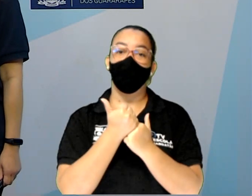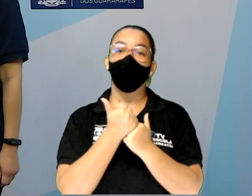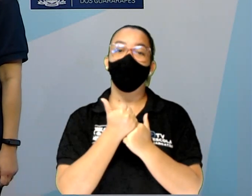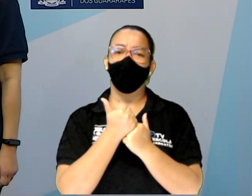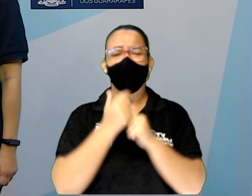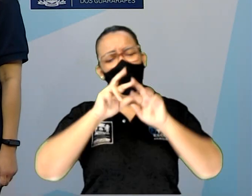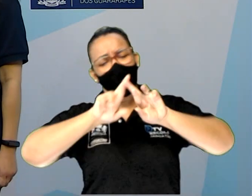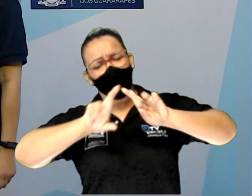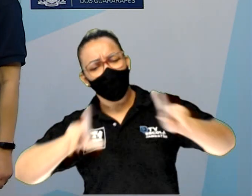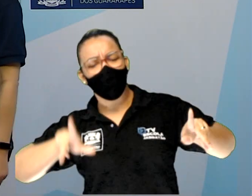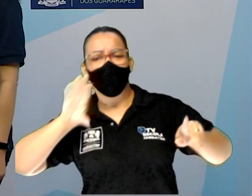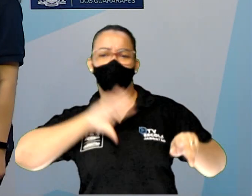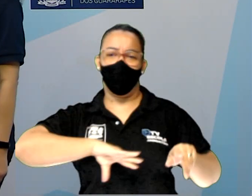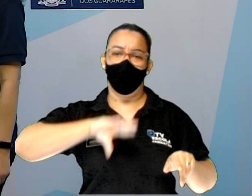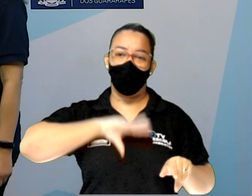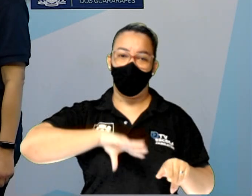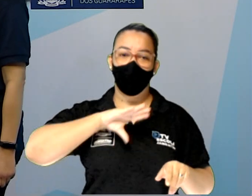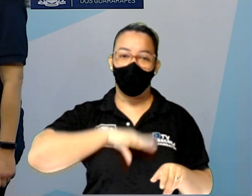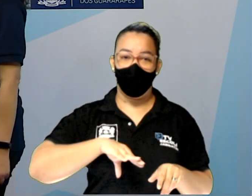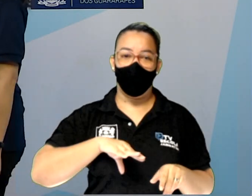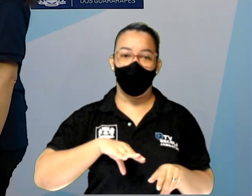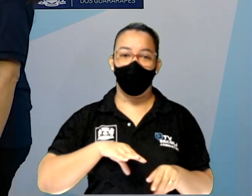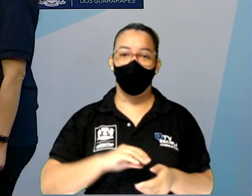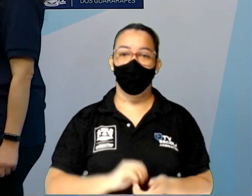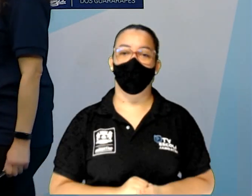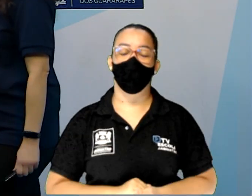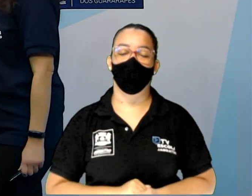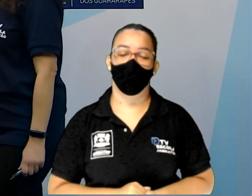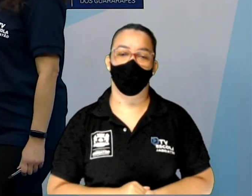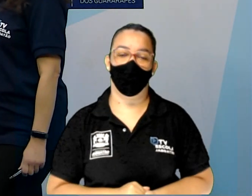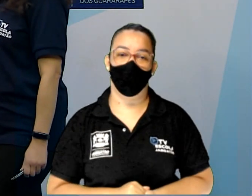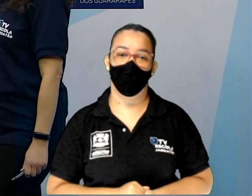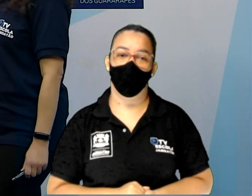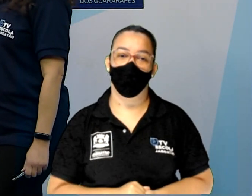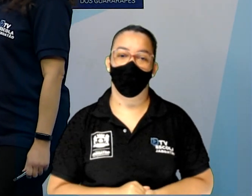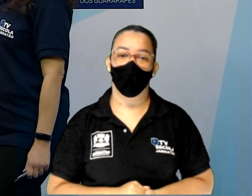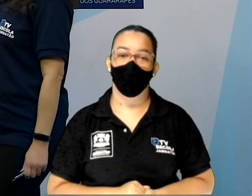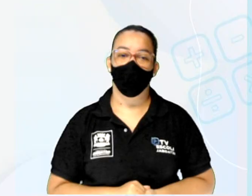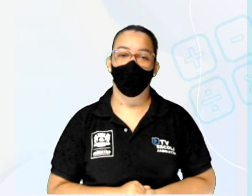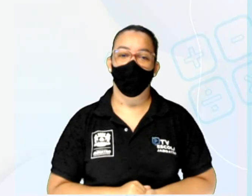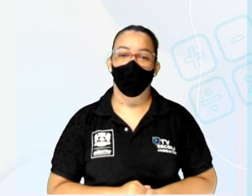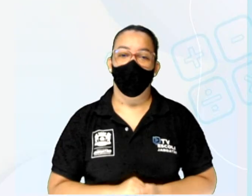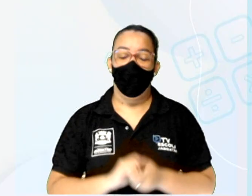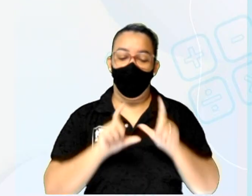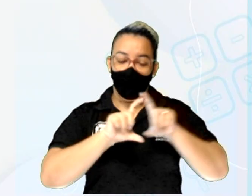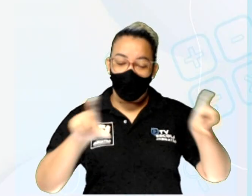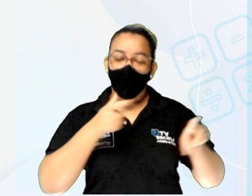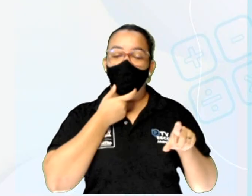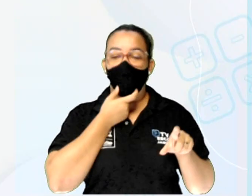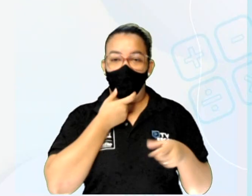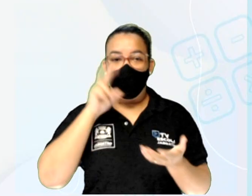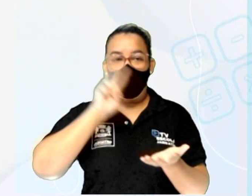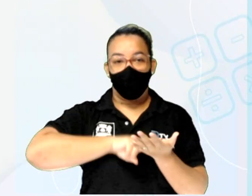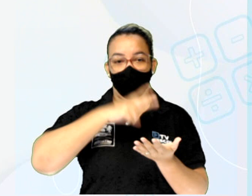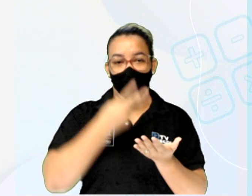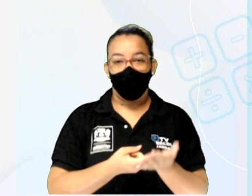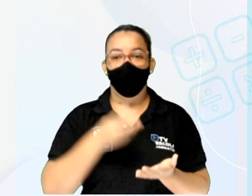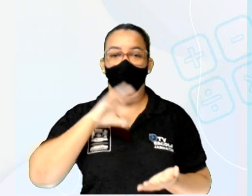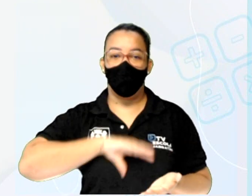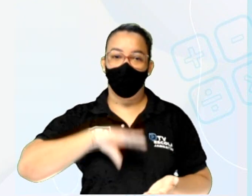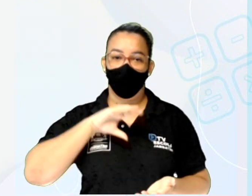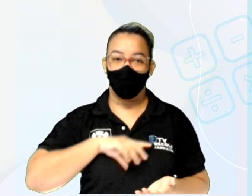do português, tá? Então, yes, I did. Did you study last weekend?